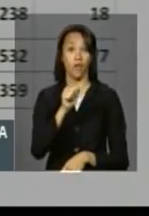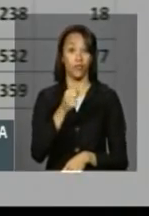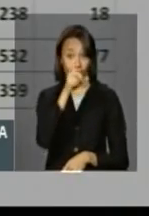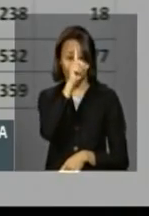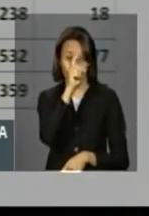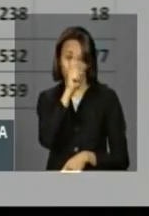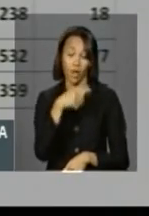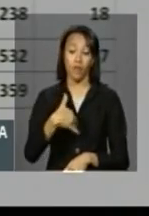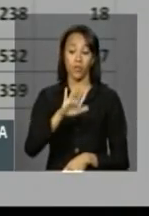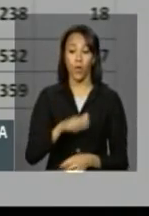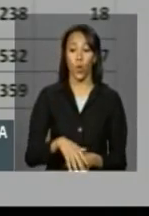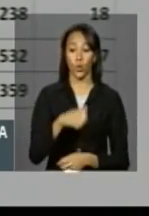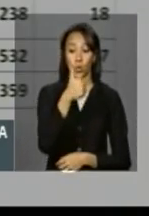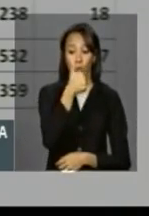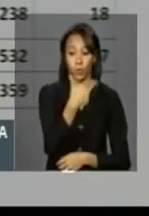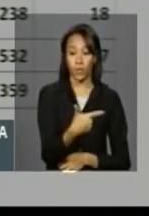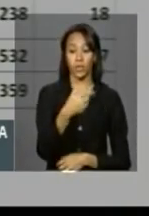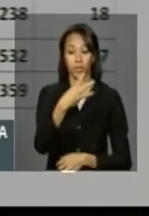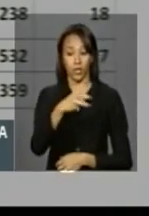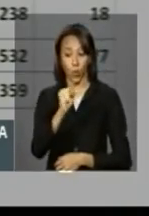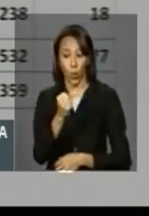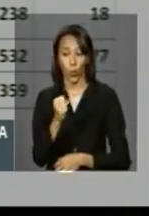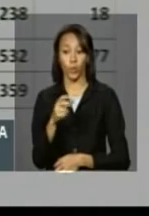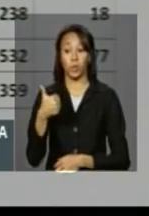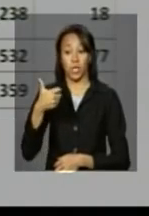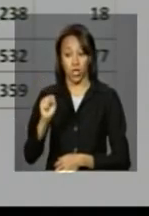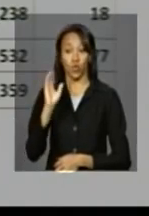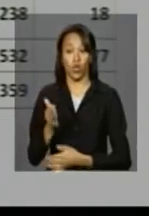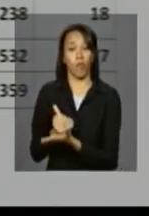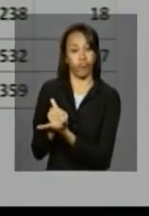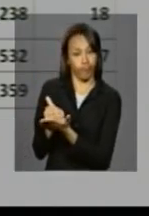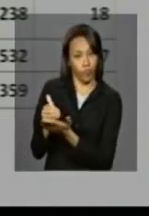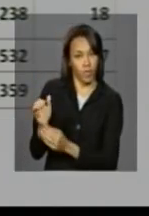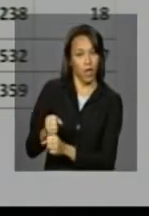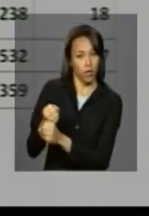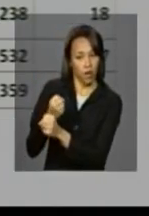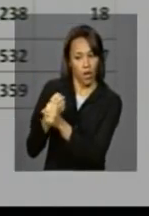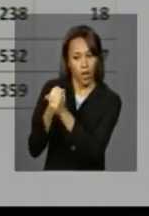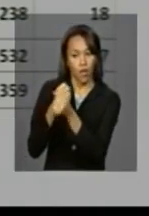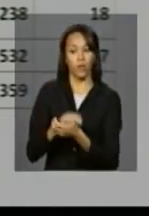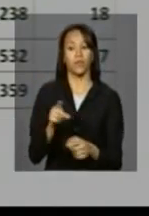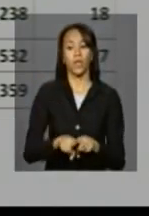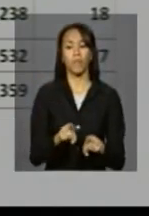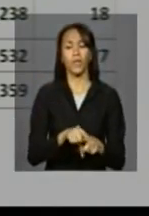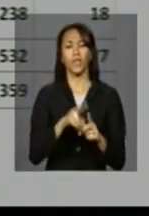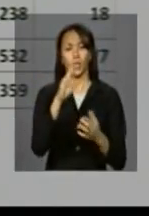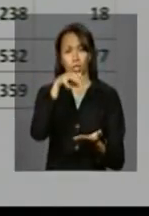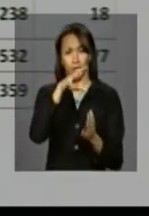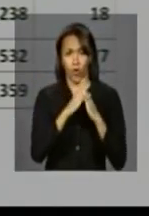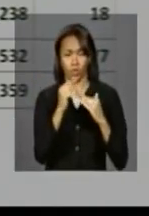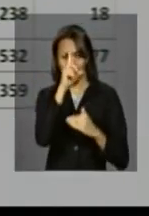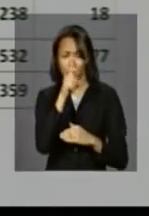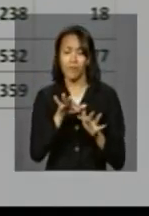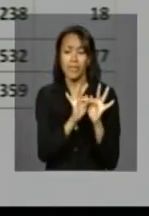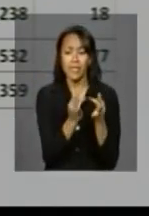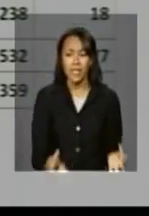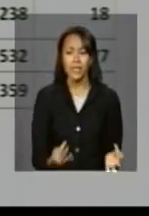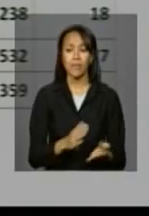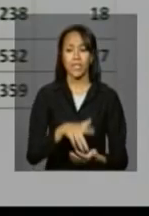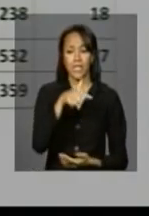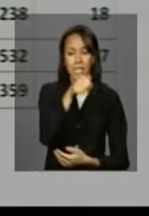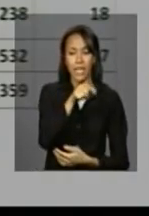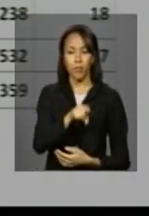novas 238 UPAs, 18 já se iniciaram. As unidades básicas de saúde serão 7.500 entre